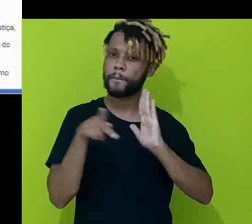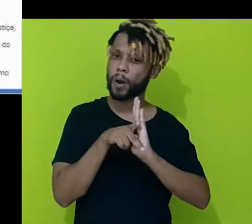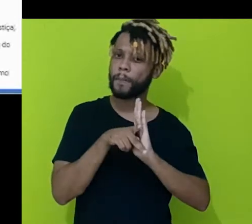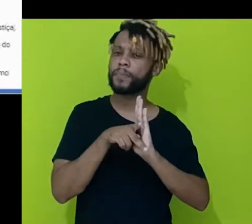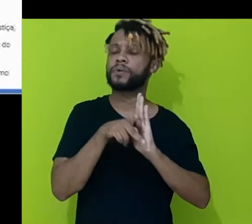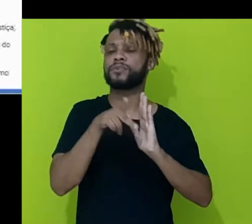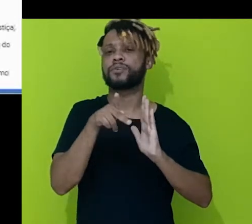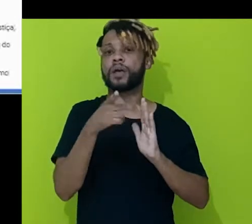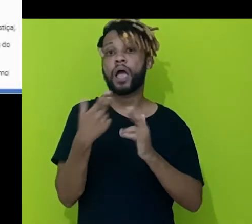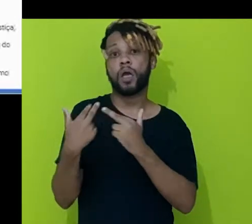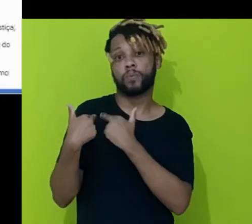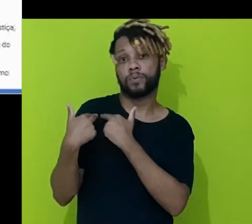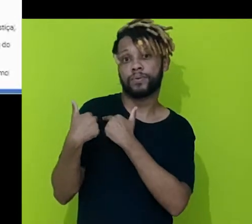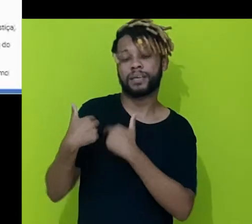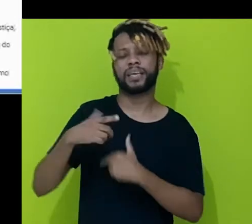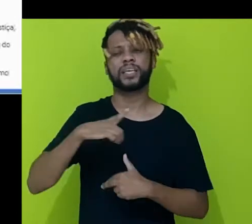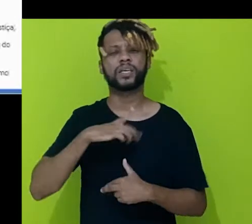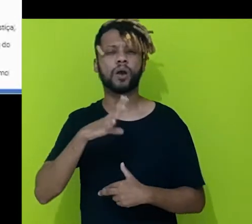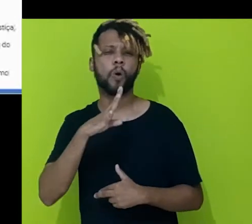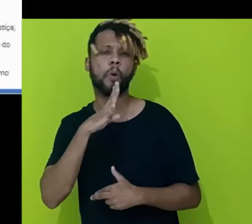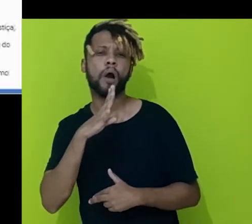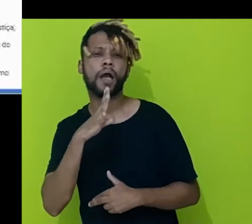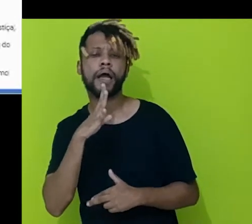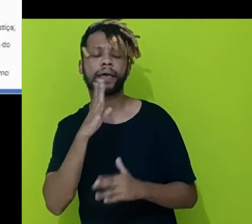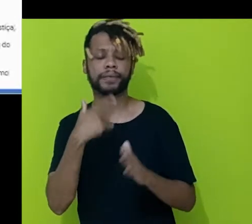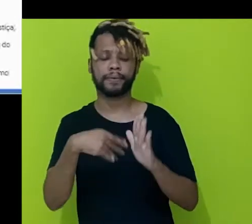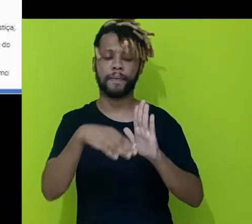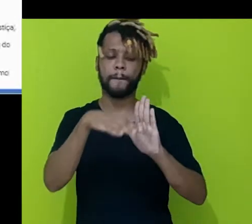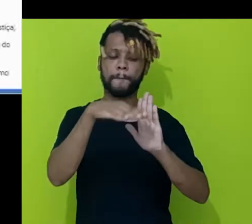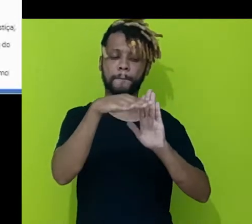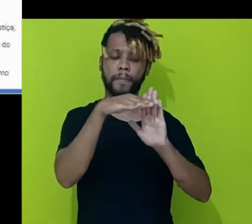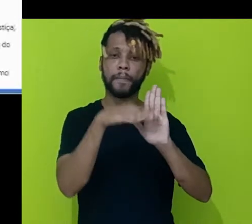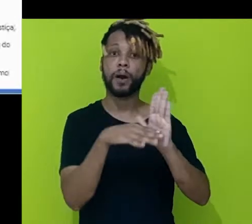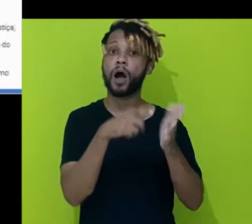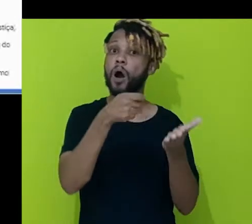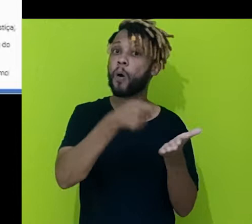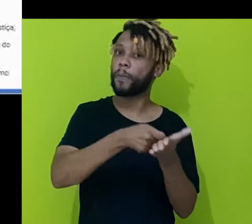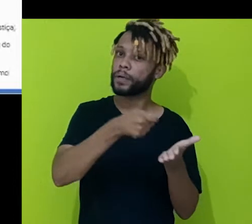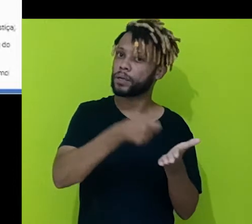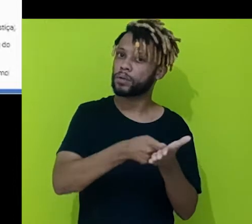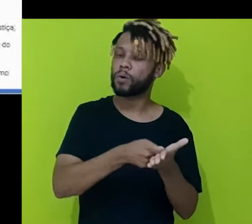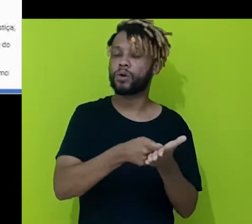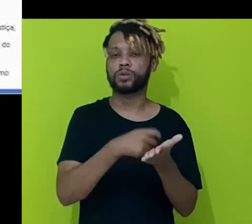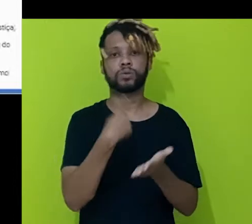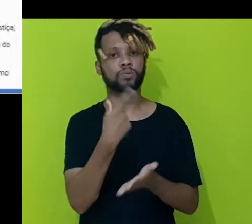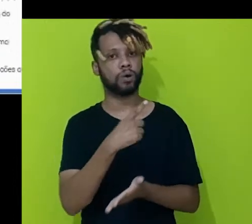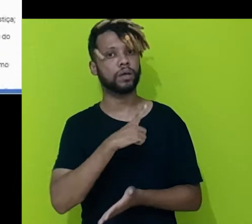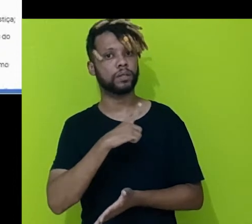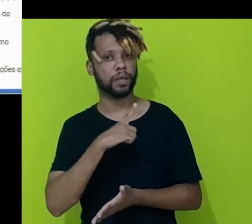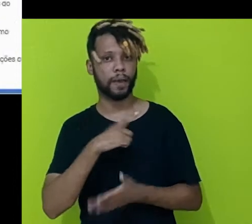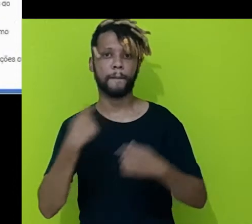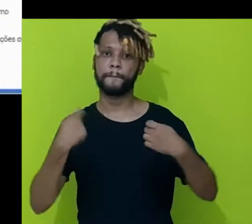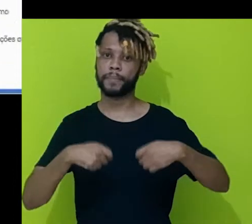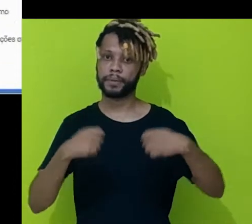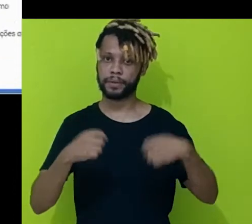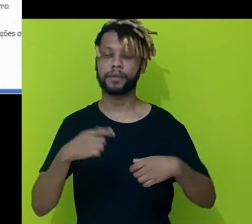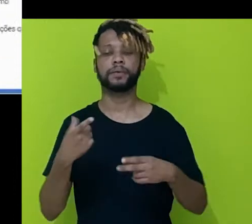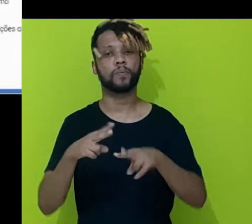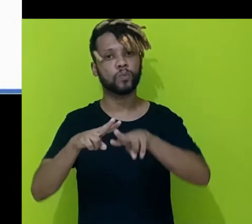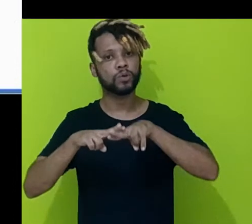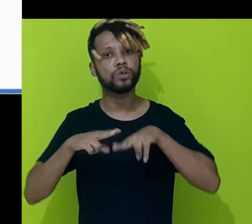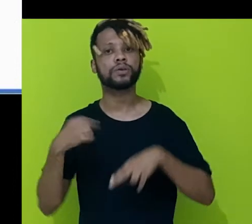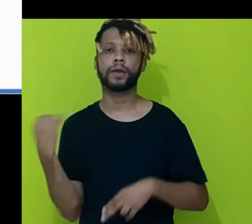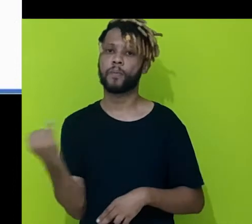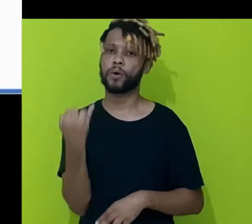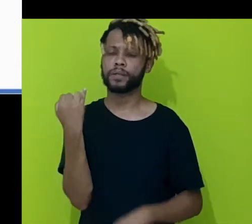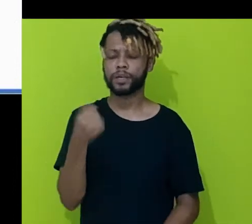todas as obrigações, né, que a gente tem que ter. Então depois é importante dar uma lida. A